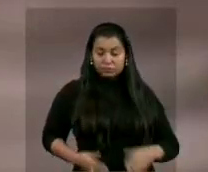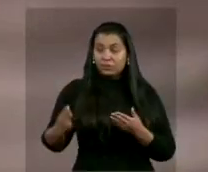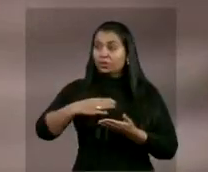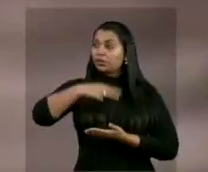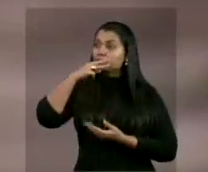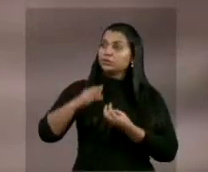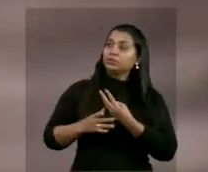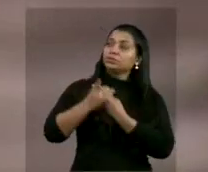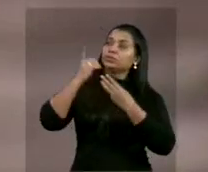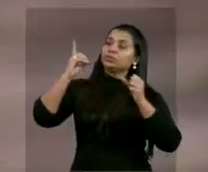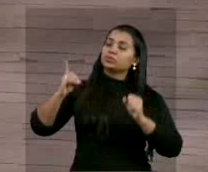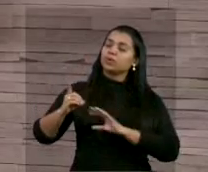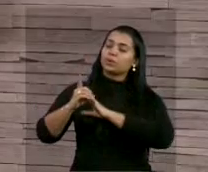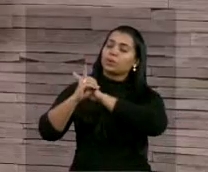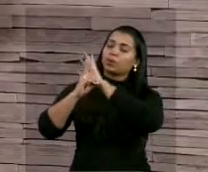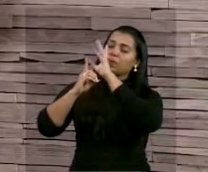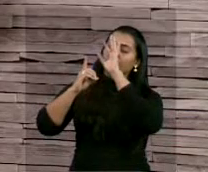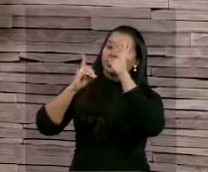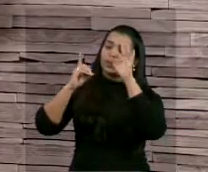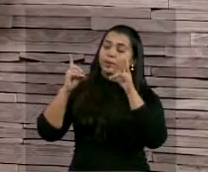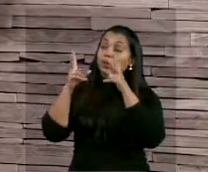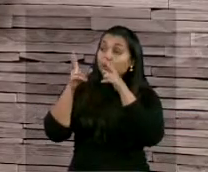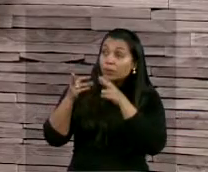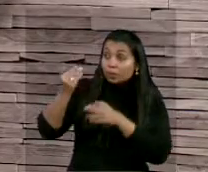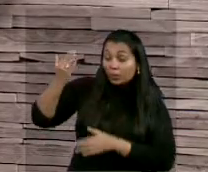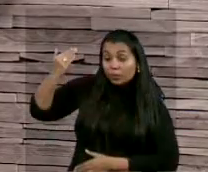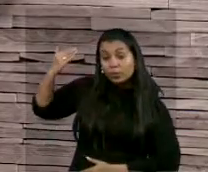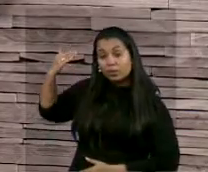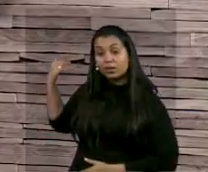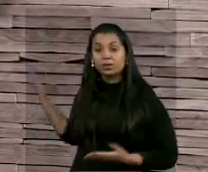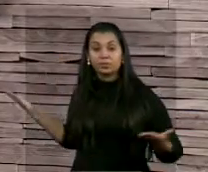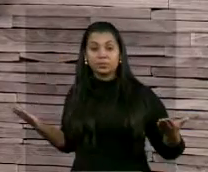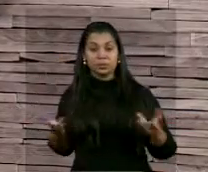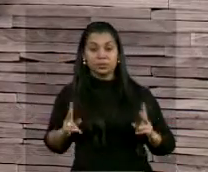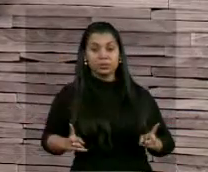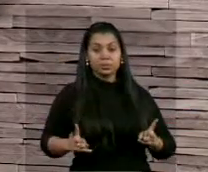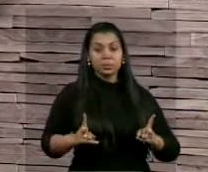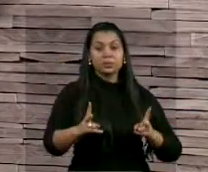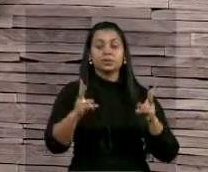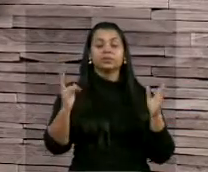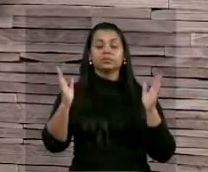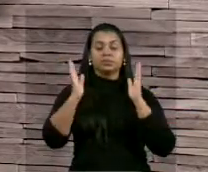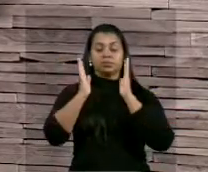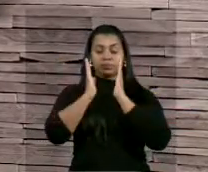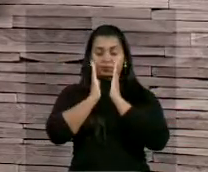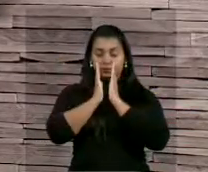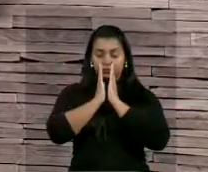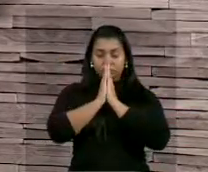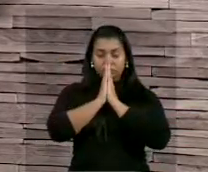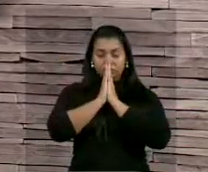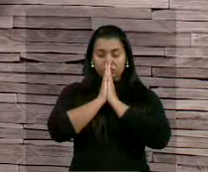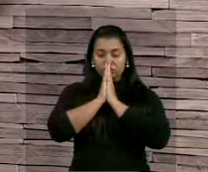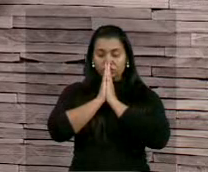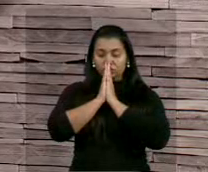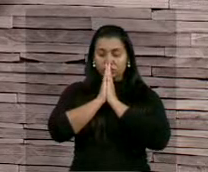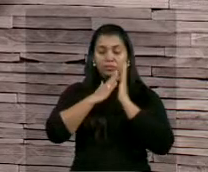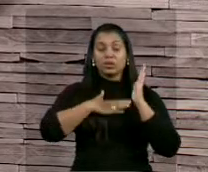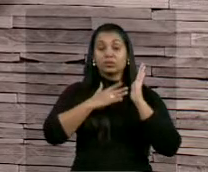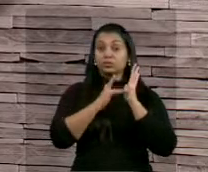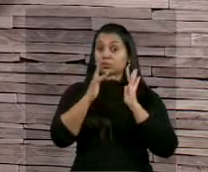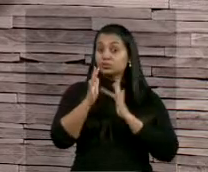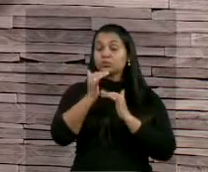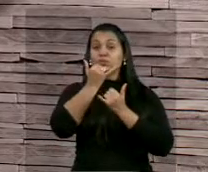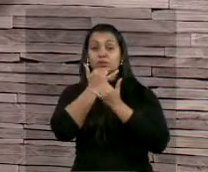Amém. Glória ao Pai, ao Filho e ao Espírito Santo. Como era no princípio, agora e sempre. Amém. Ó